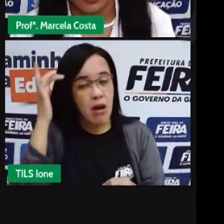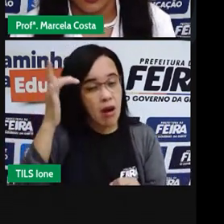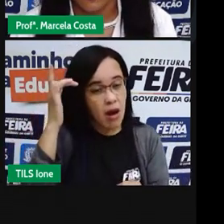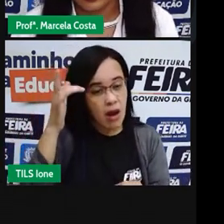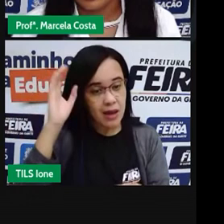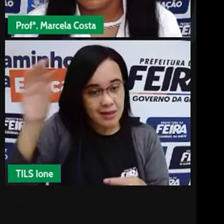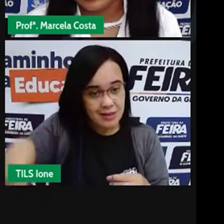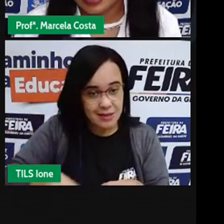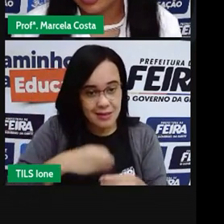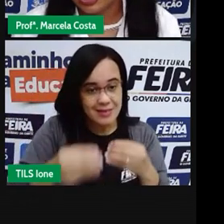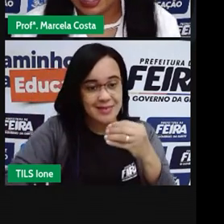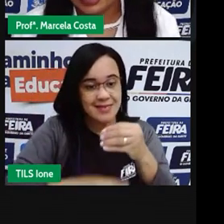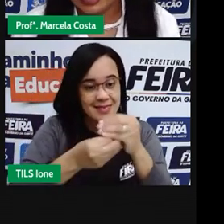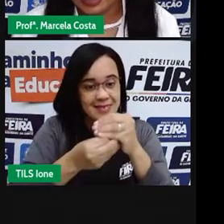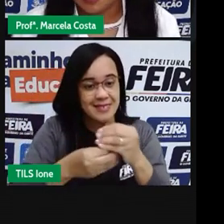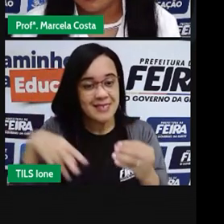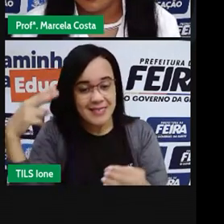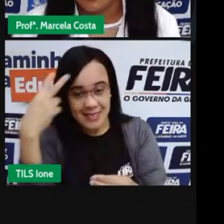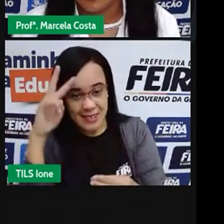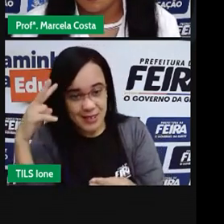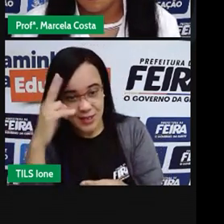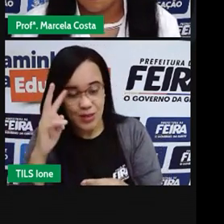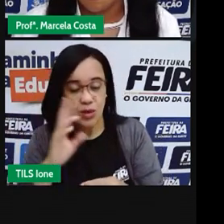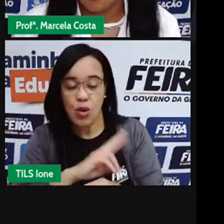história? O que é que você retiraria?